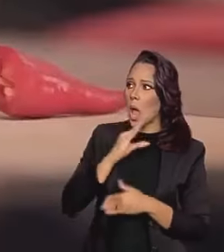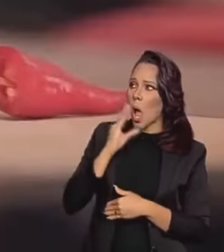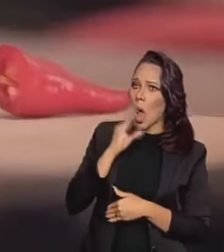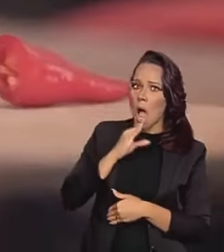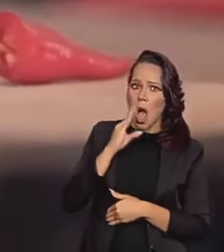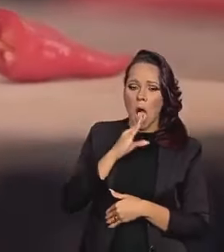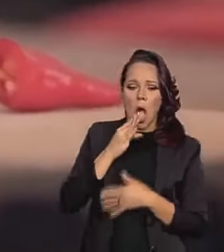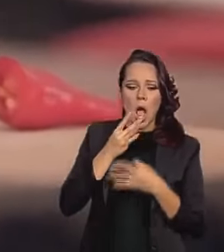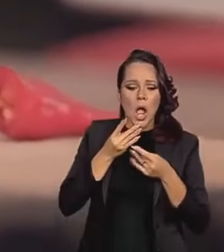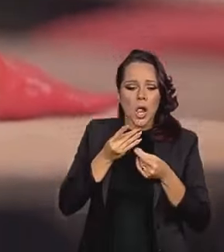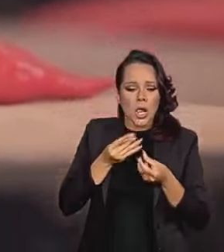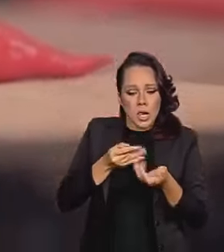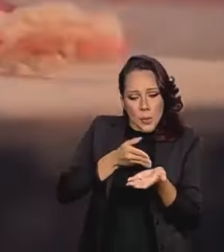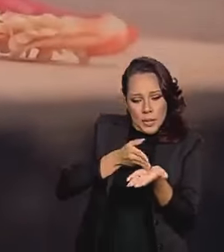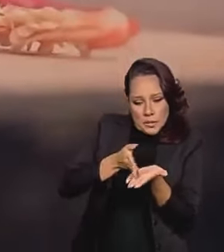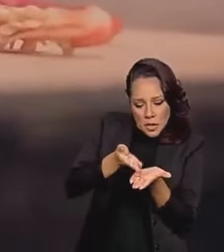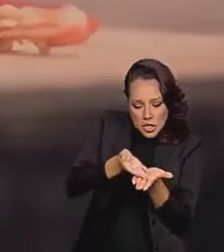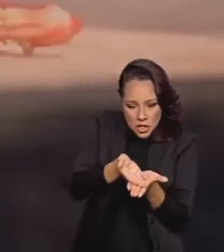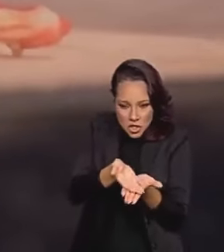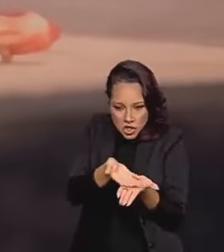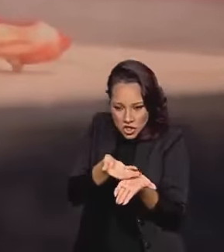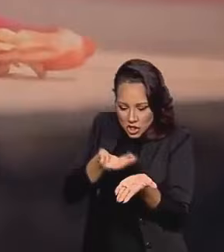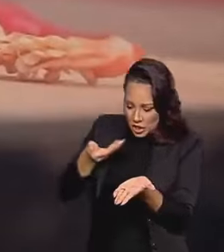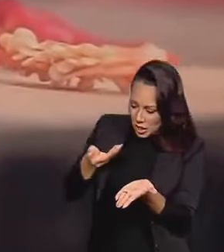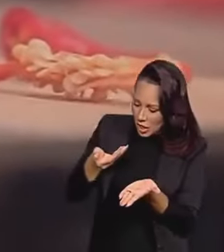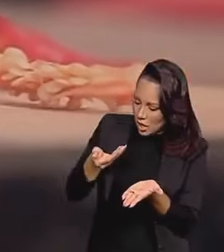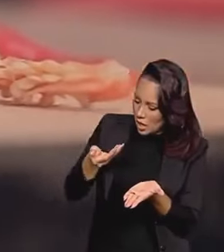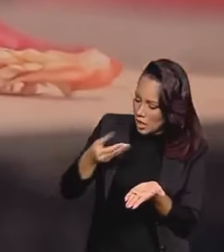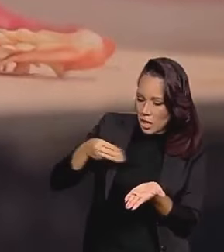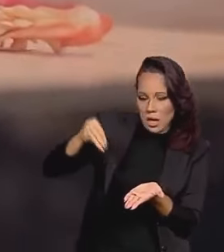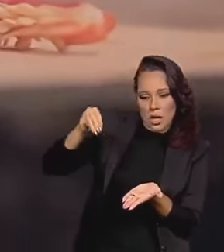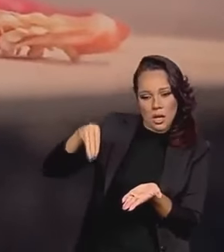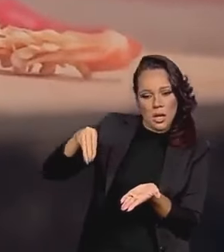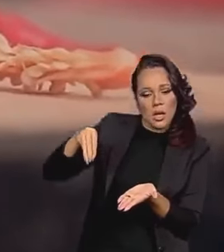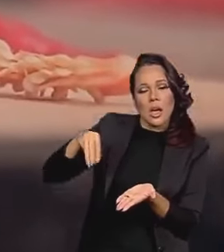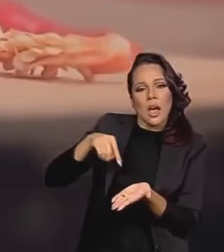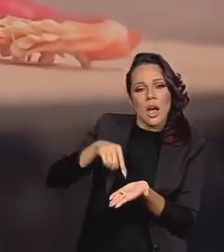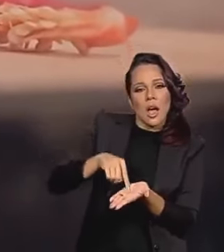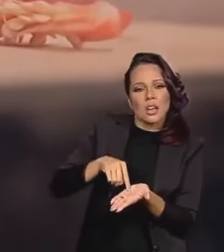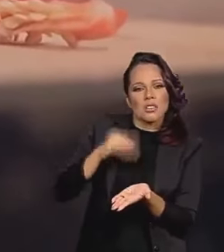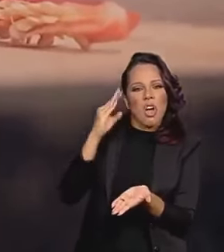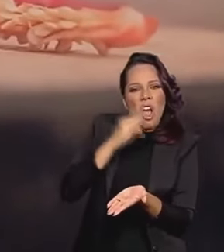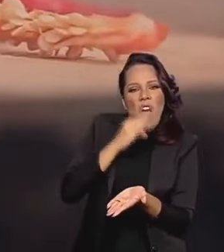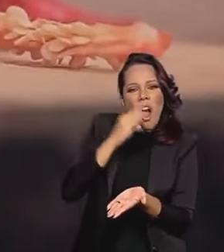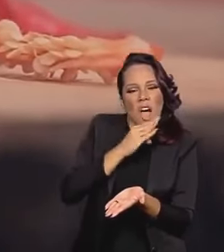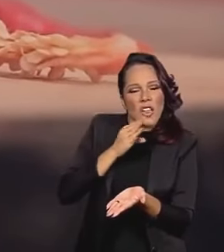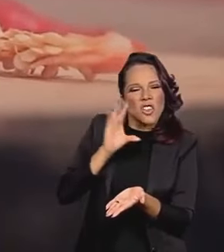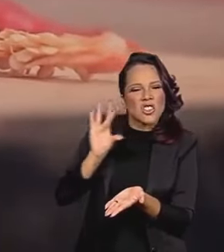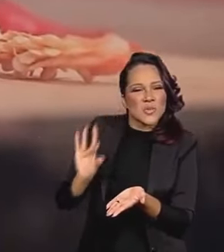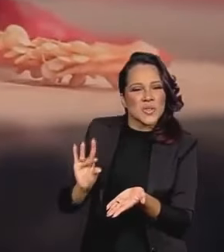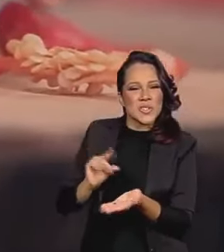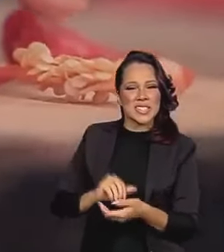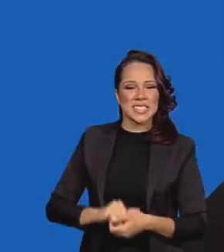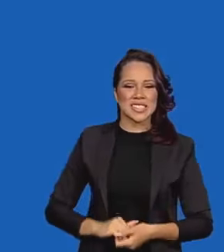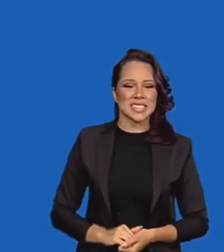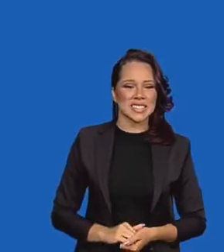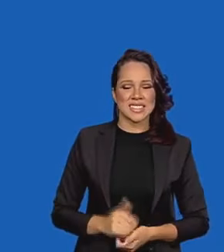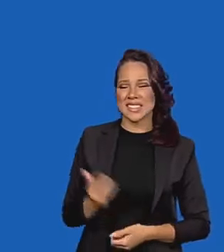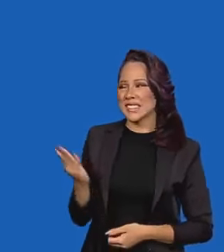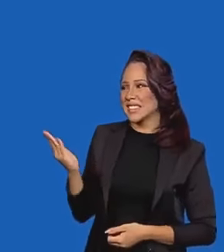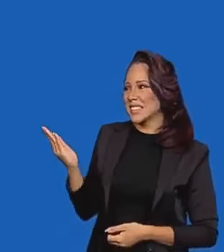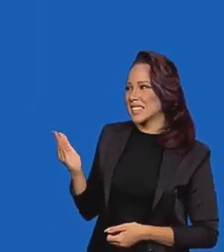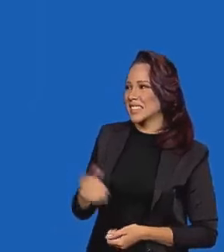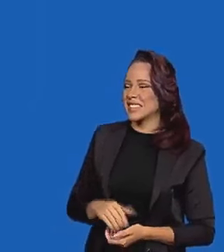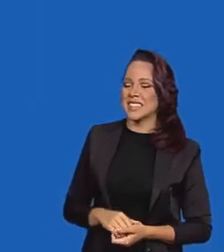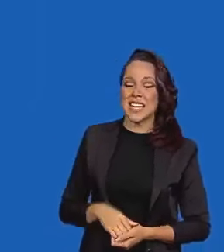na membrana a partir do momento que a gente tira a membrana a gente tira boa parte do ardido dela receitas